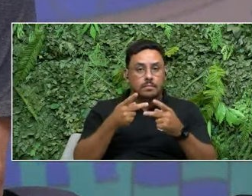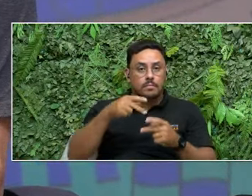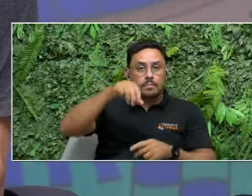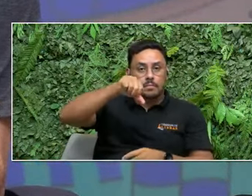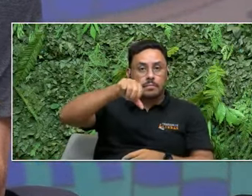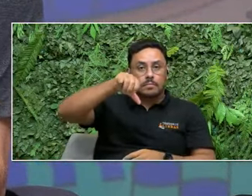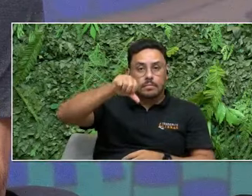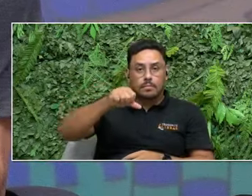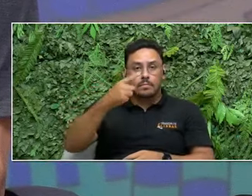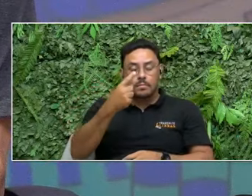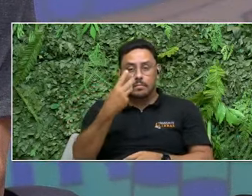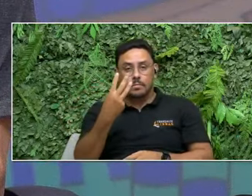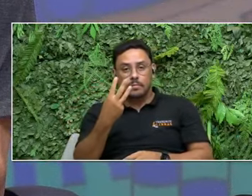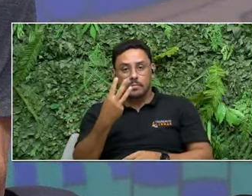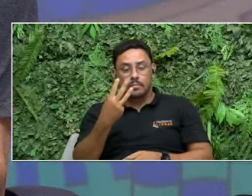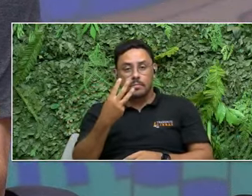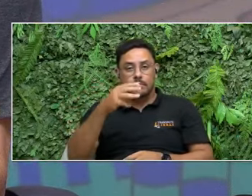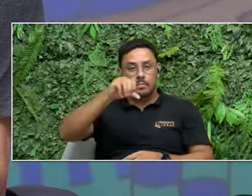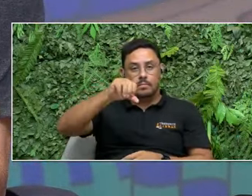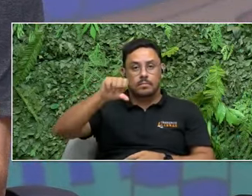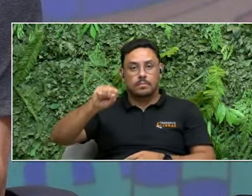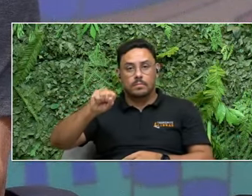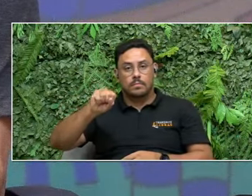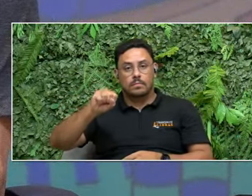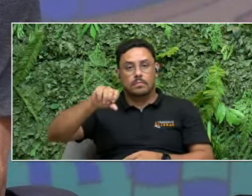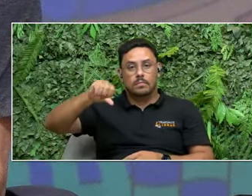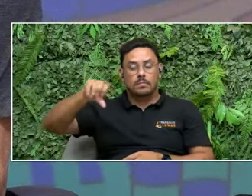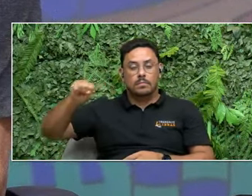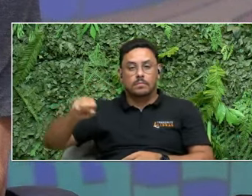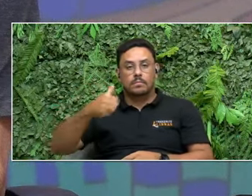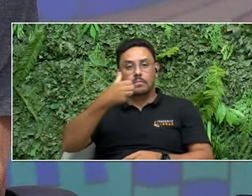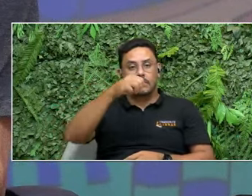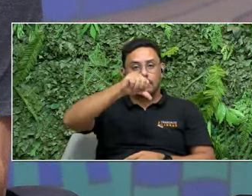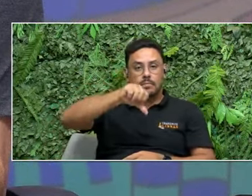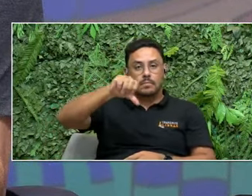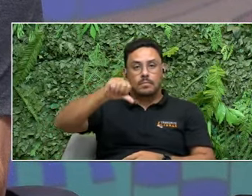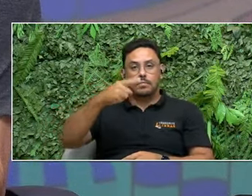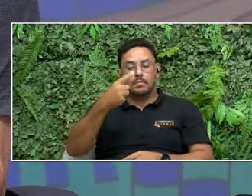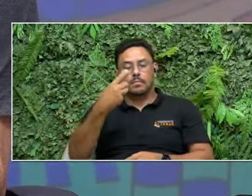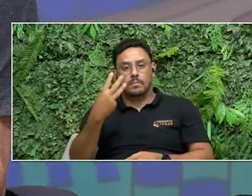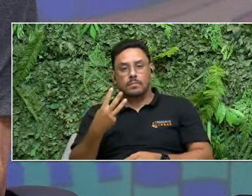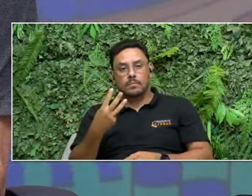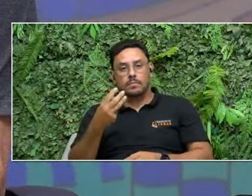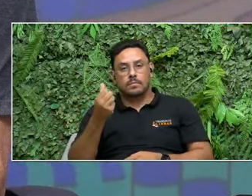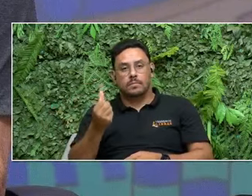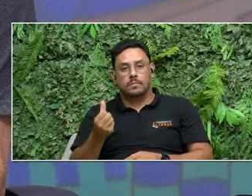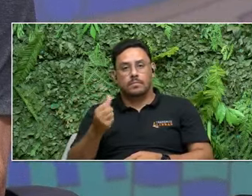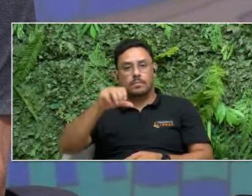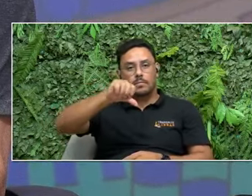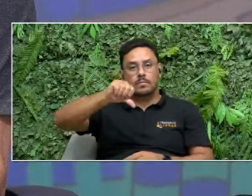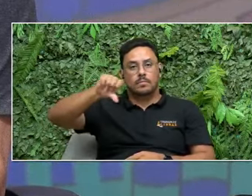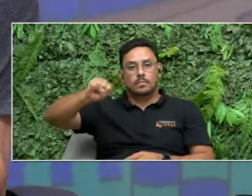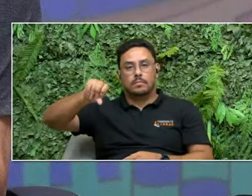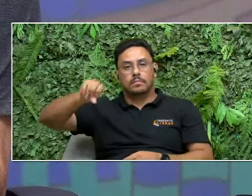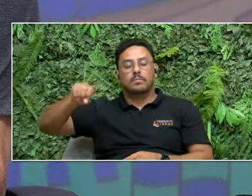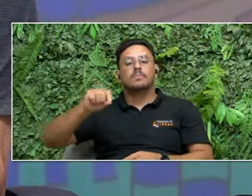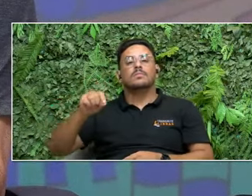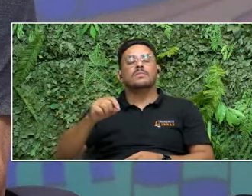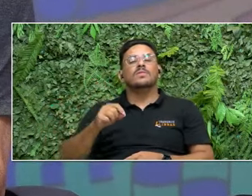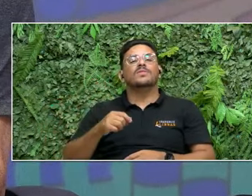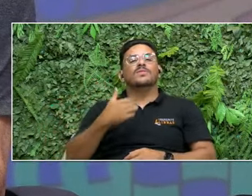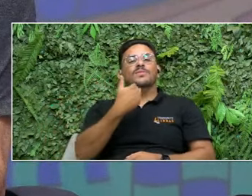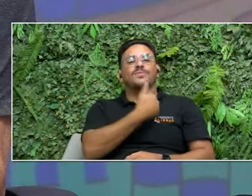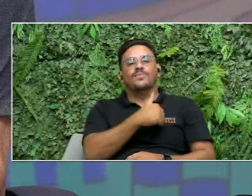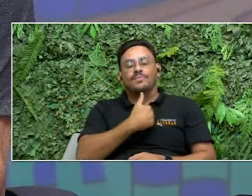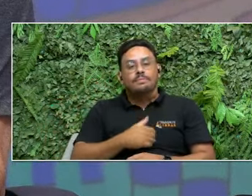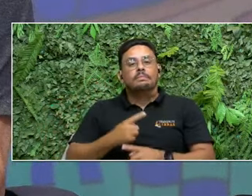9316 9898 99 316 9898 foi um clássico com tudo que se espera de